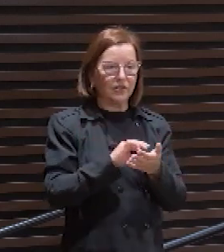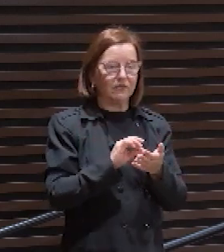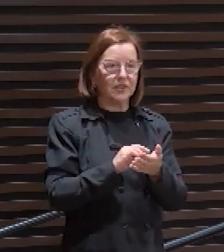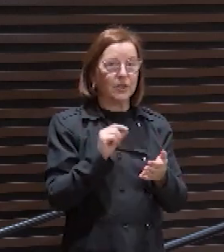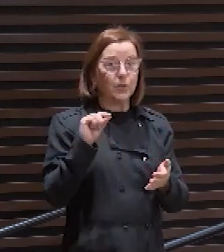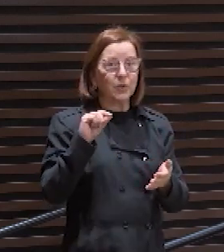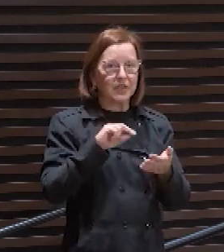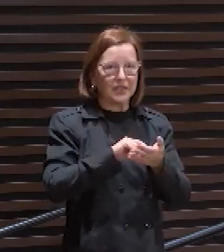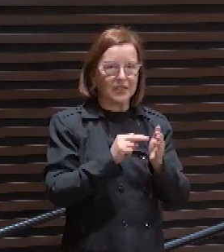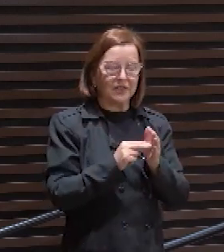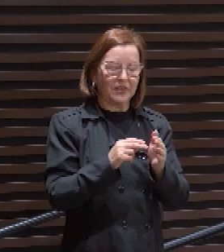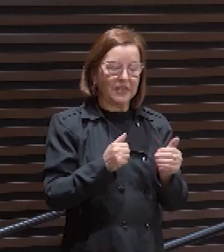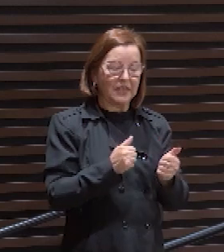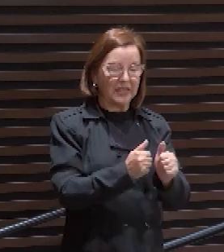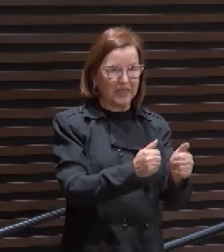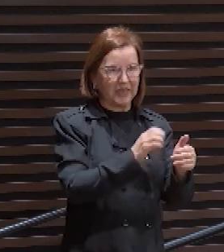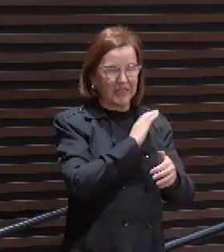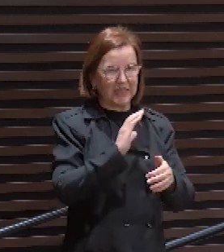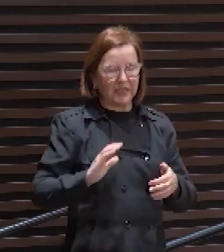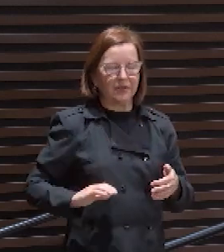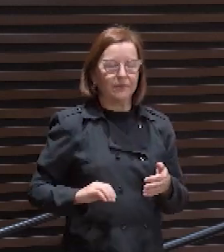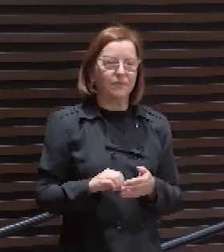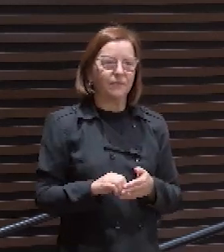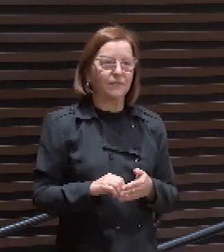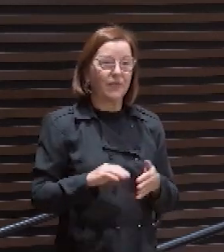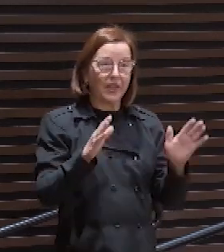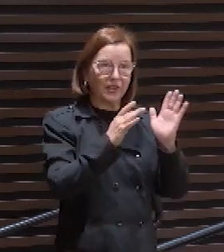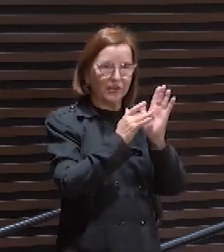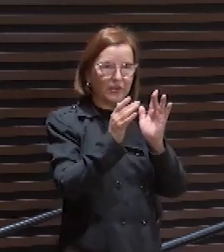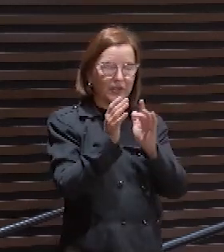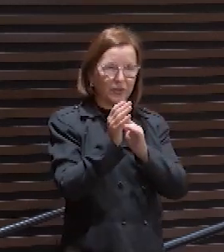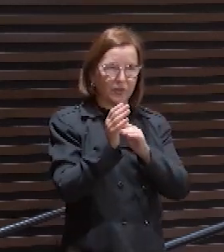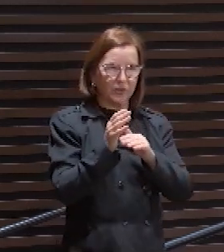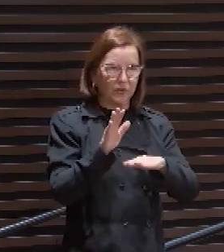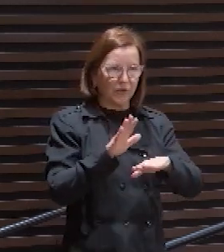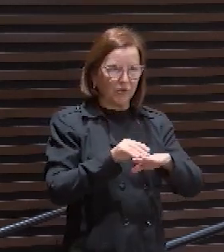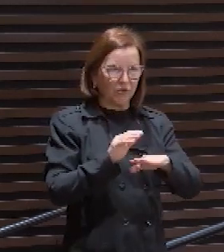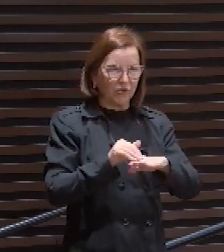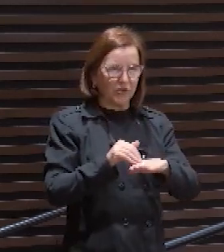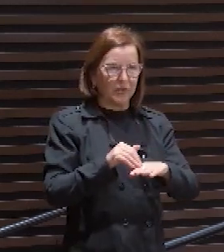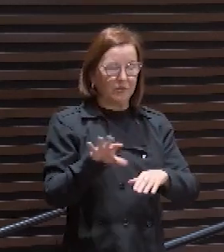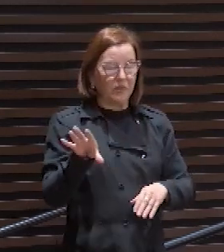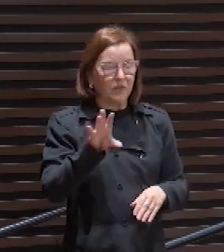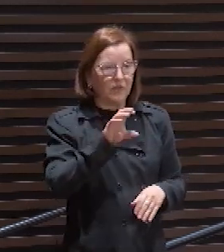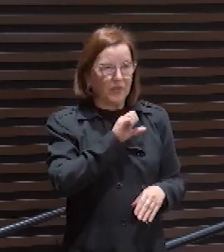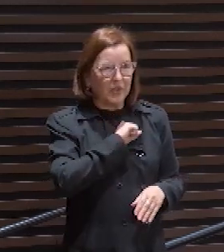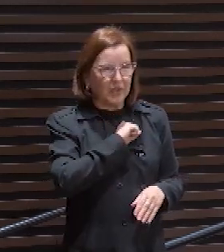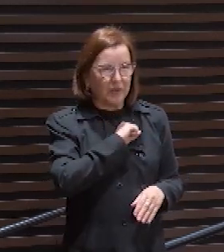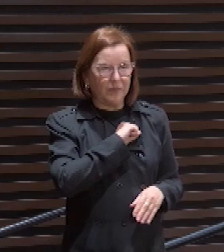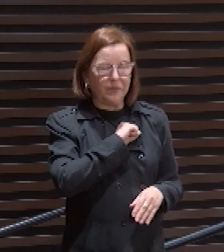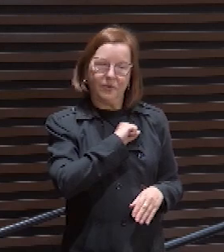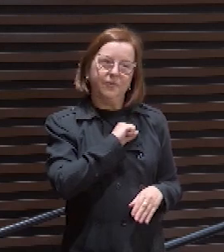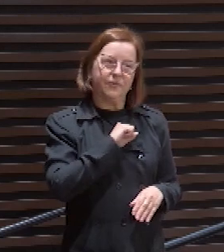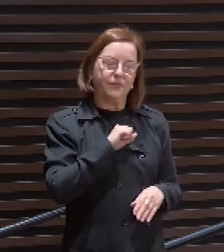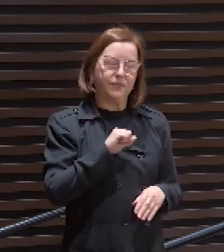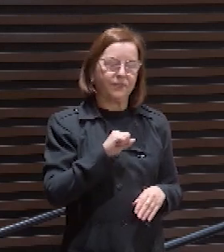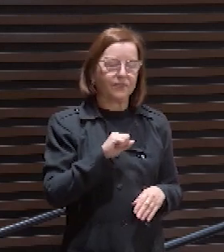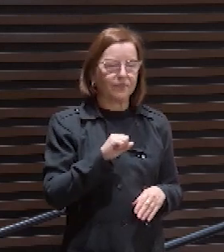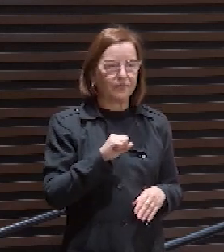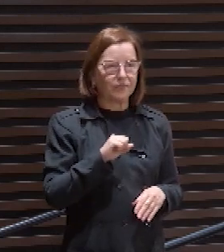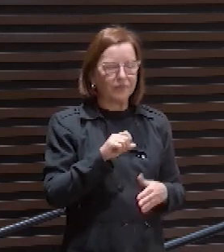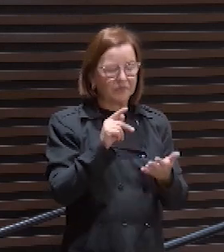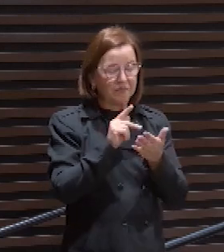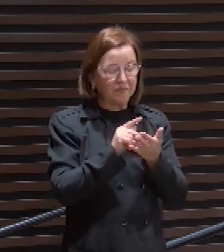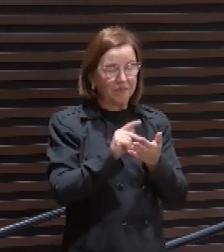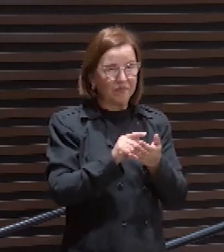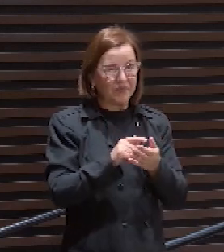E vamos continuar. Jesus nos chama a um amor radical e a uma prioridade absoluta. Ele não